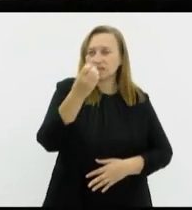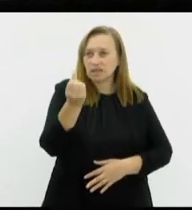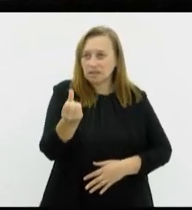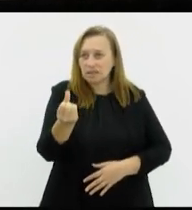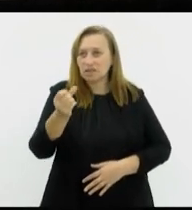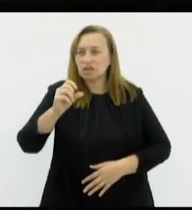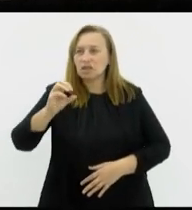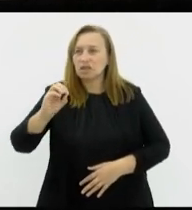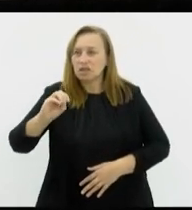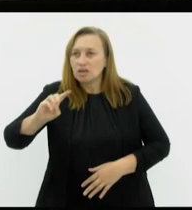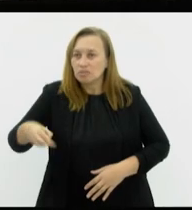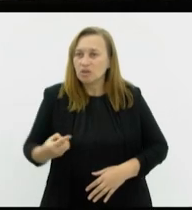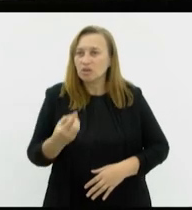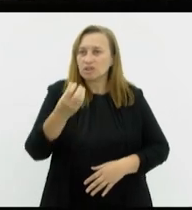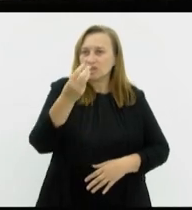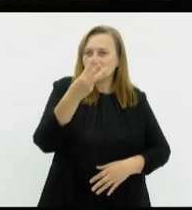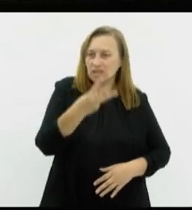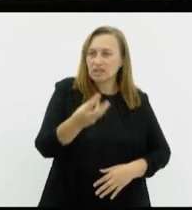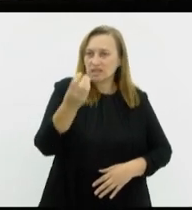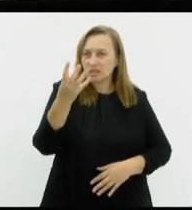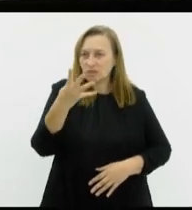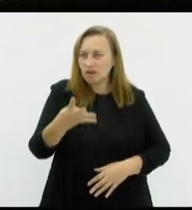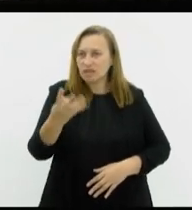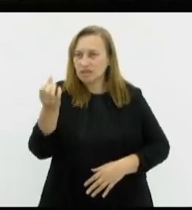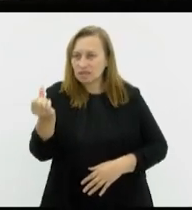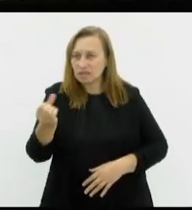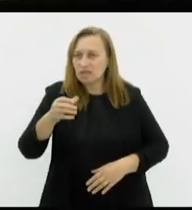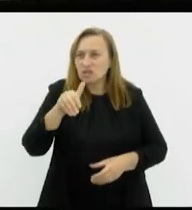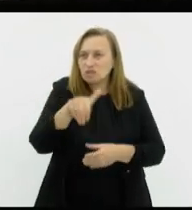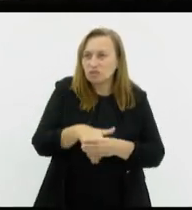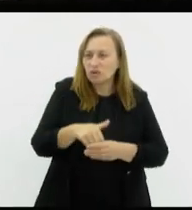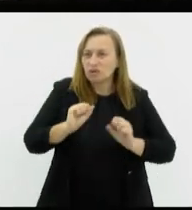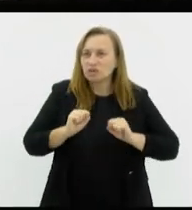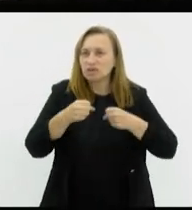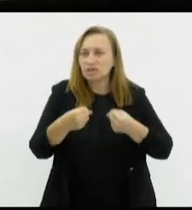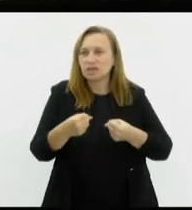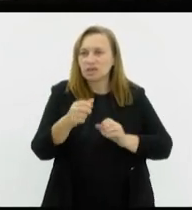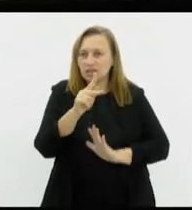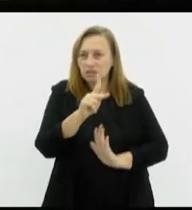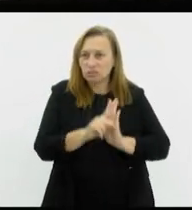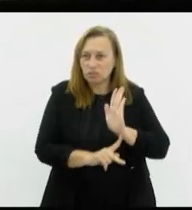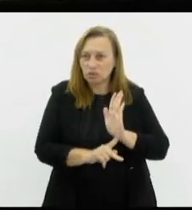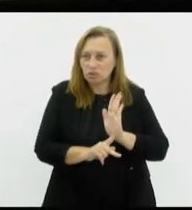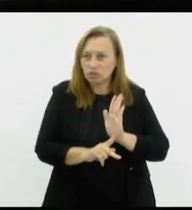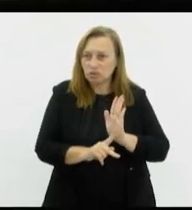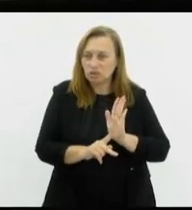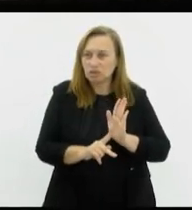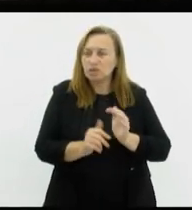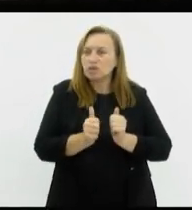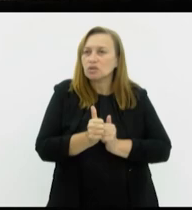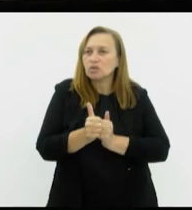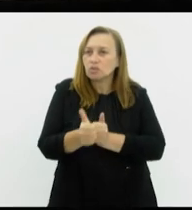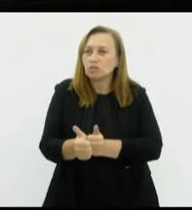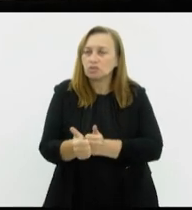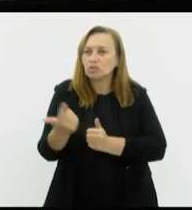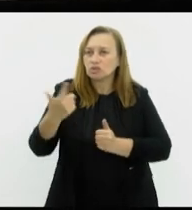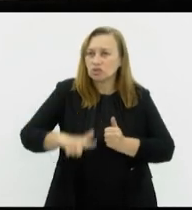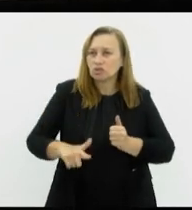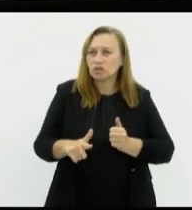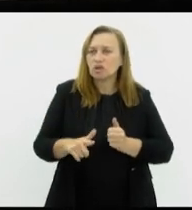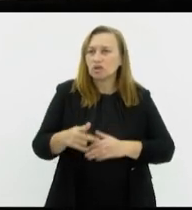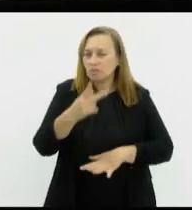36.343 votos da população fluminense dedicada a esse projeto de reconduzir pessoas de